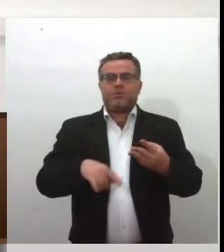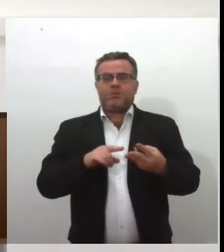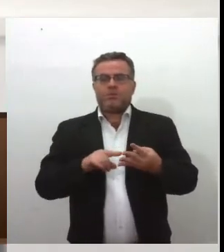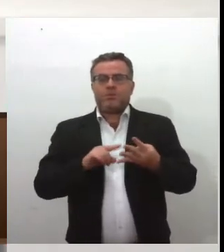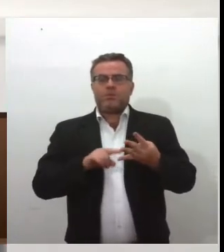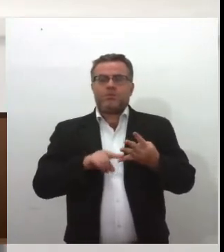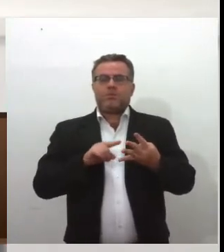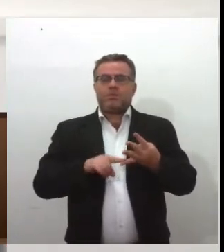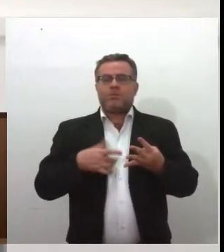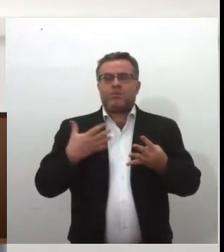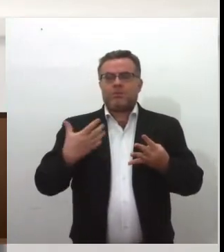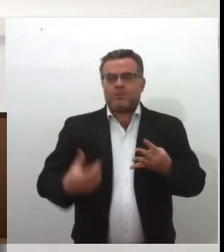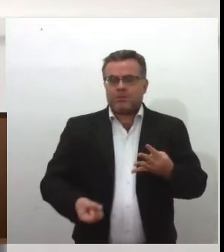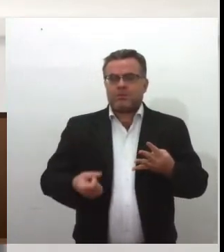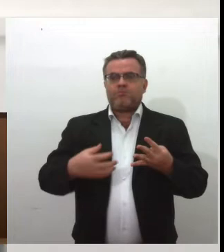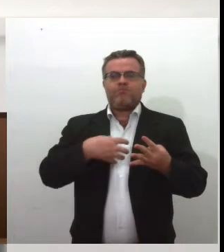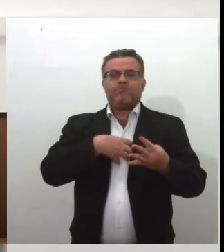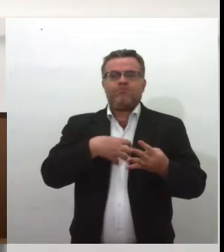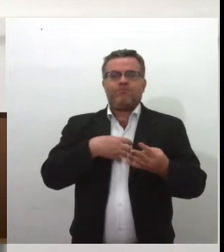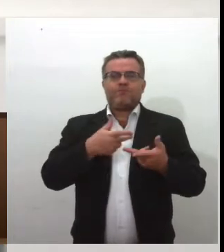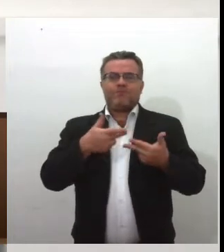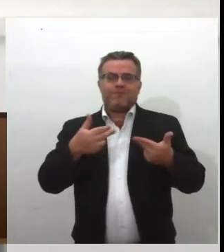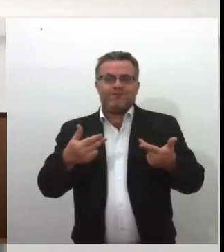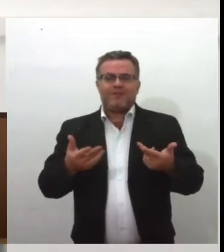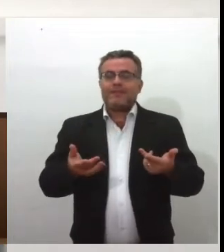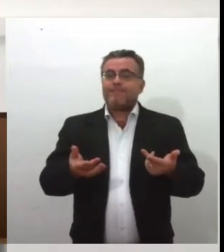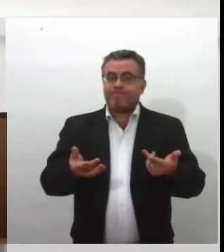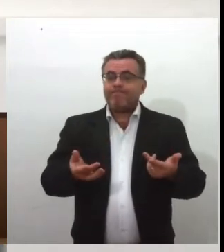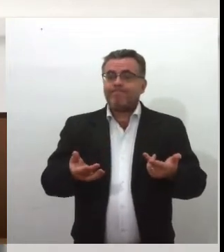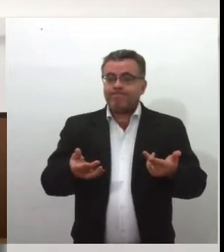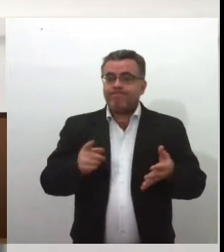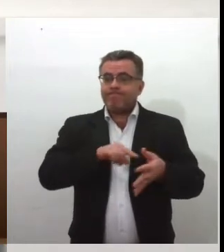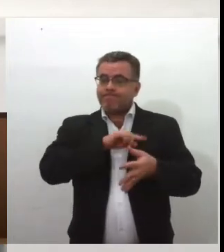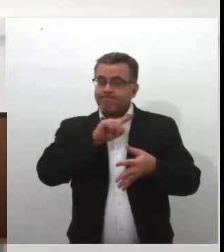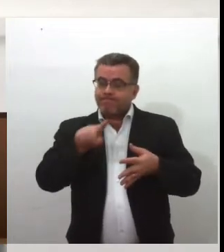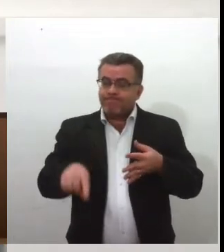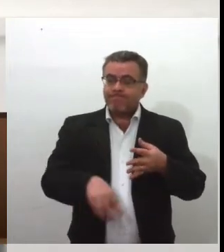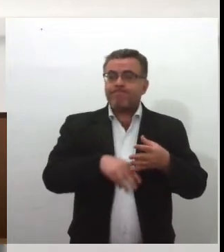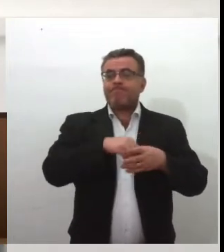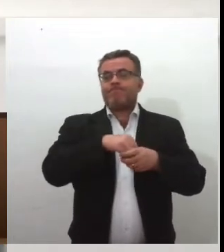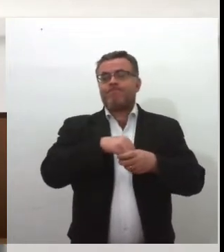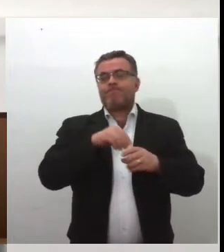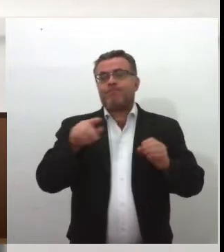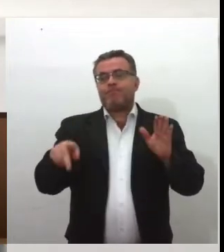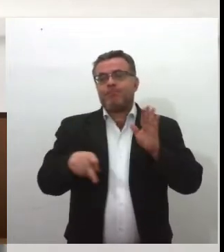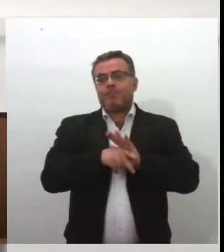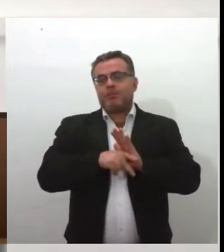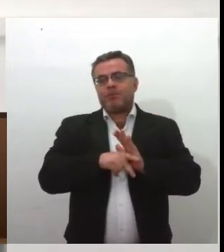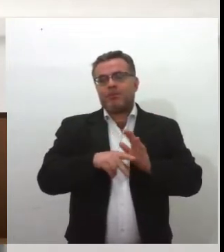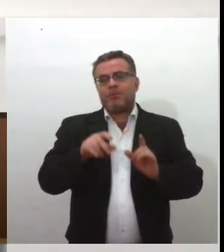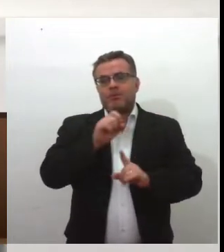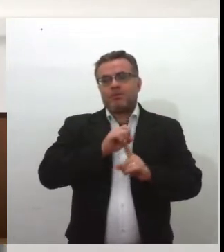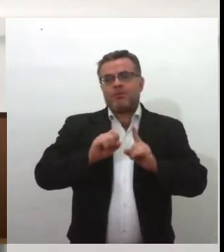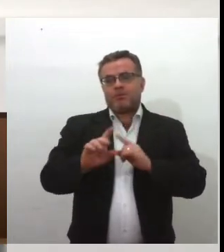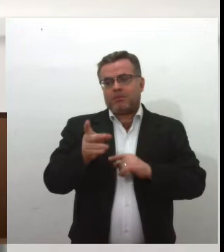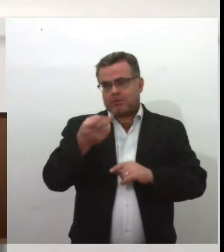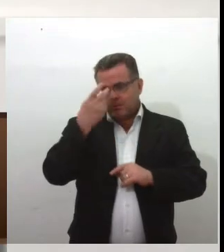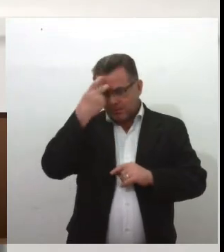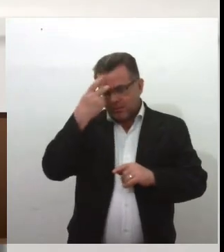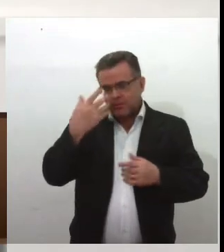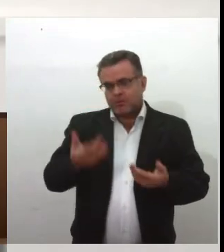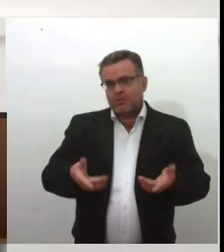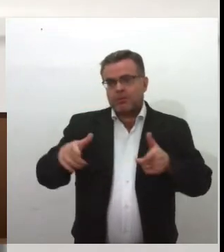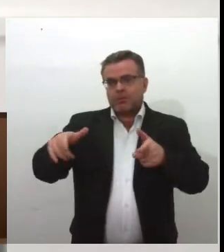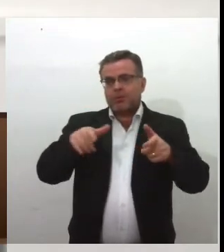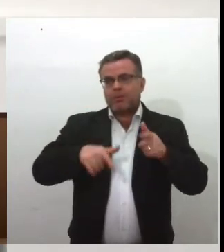assumir sensibilidade, fragilidade. Porque essa é uma questão de construção sociocultural. Então, tanto nos ambientes de trabalho,